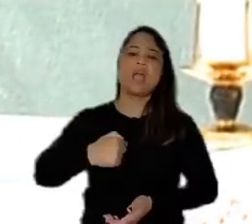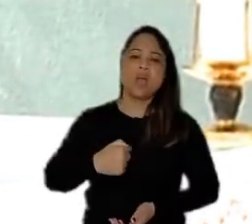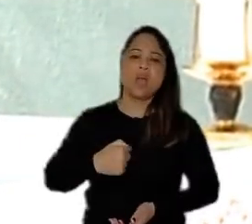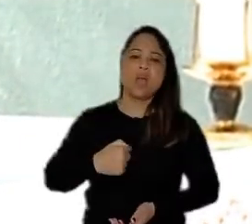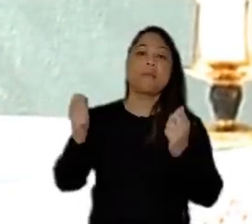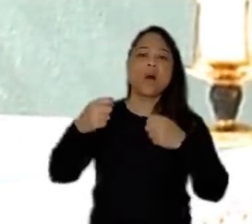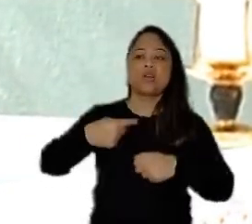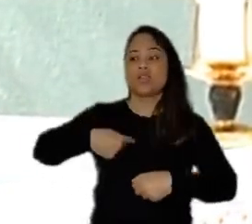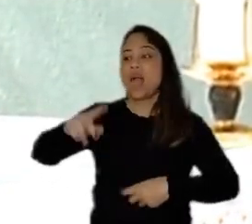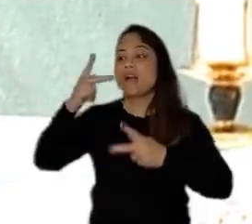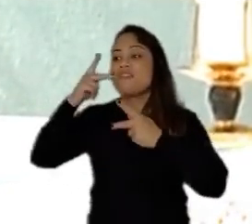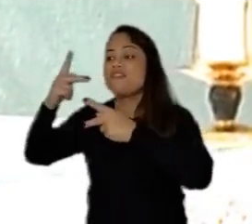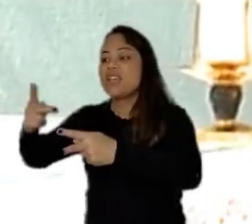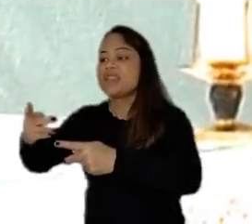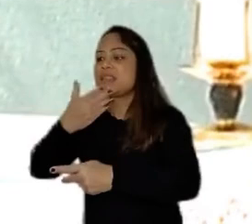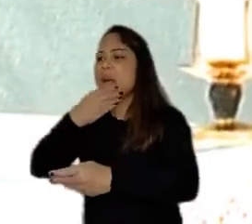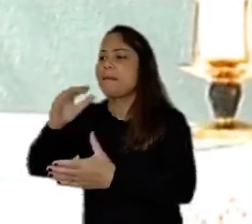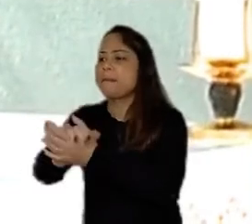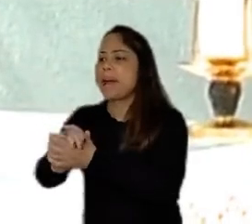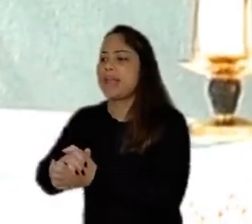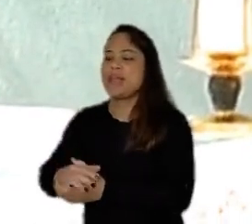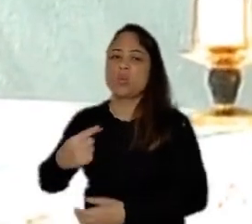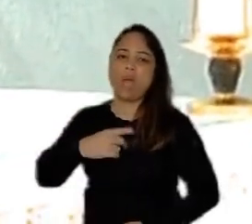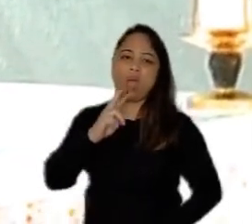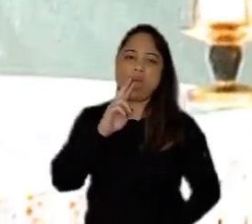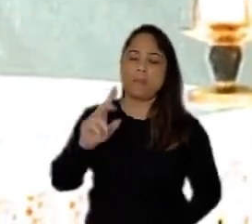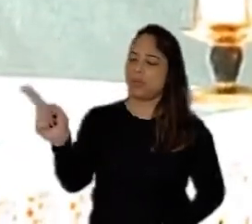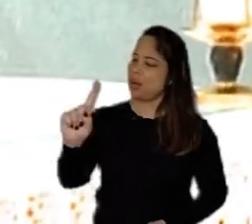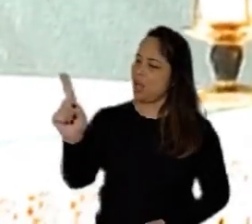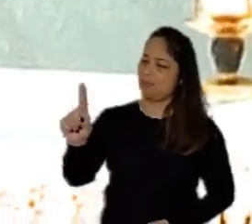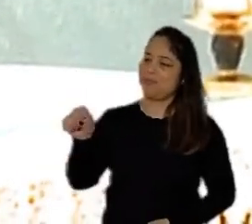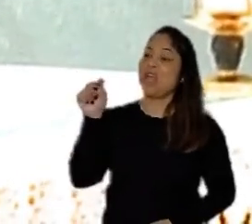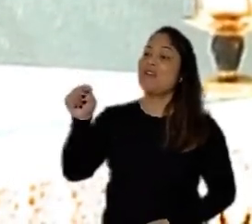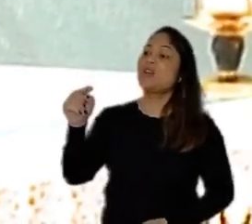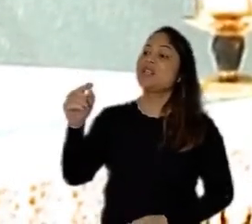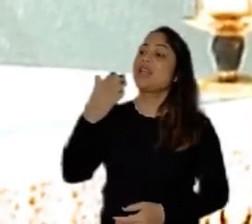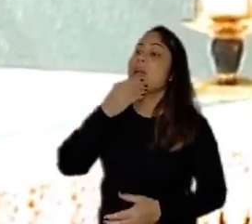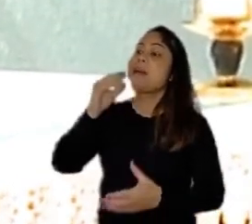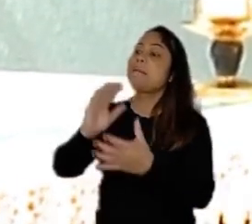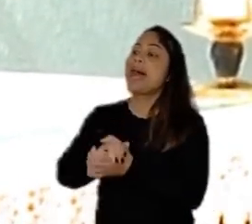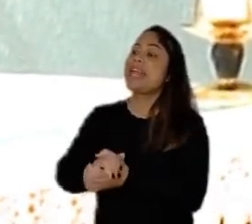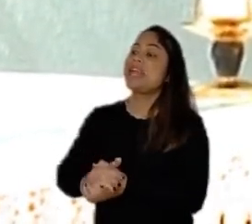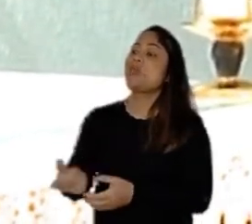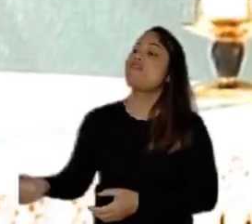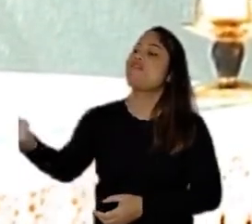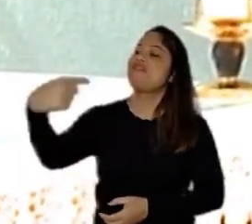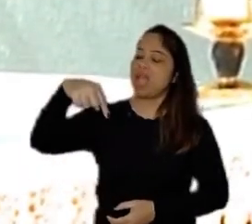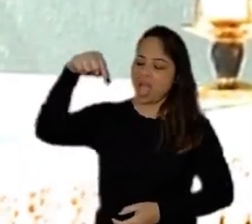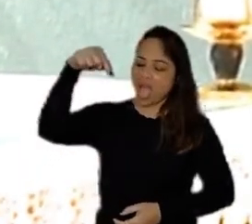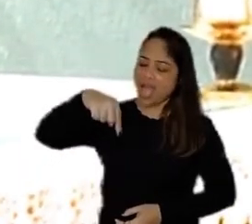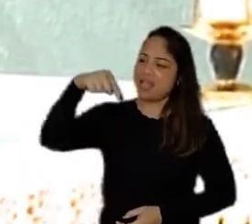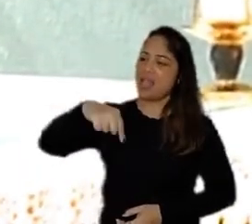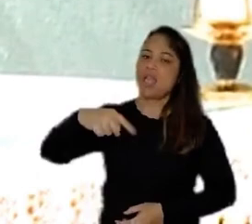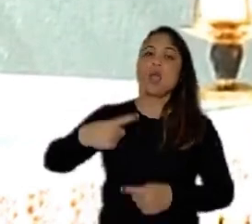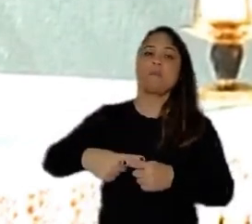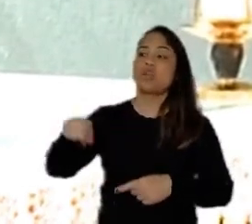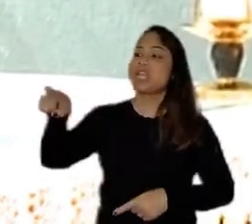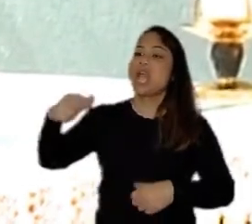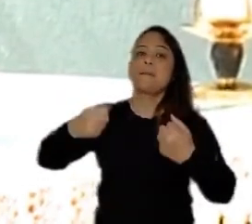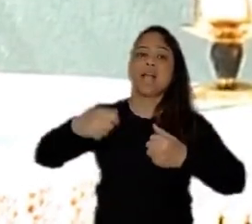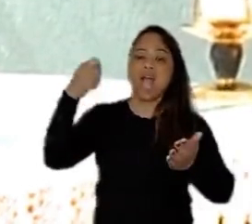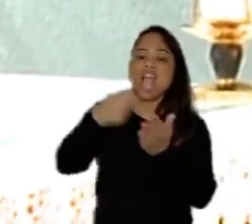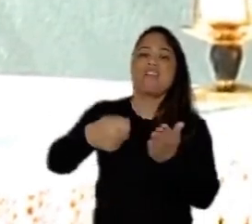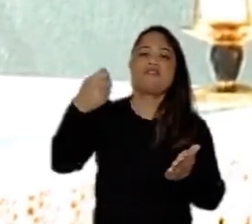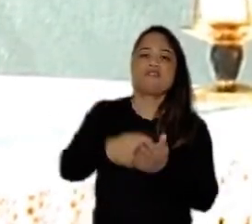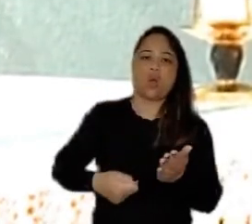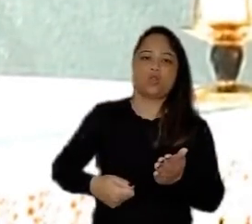falei, não, traga ele até aqui. Por quê? Porque Deus olha o esforço dele, quando ele sai de casa, sabendo que ele está